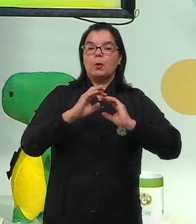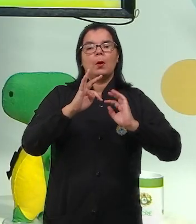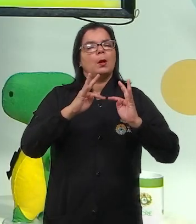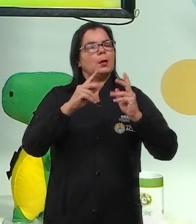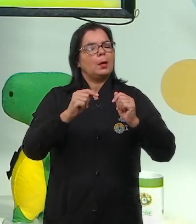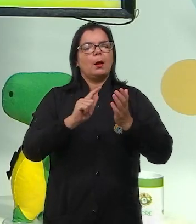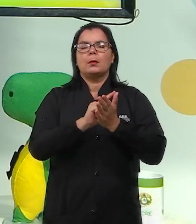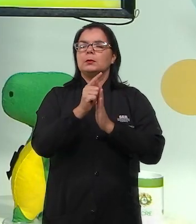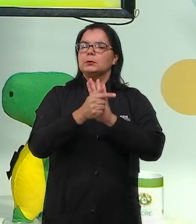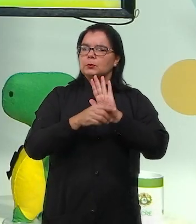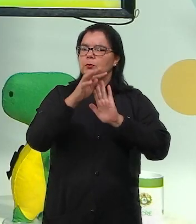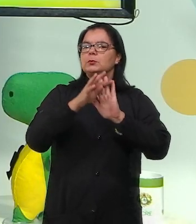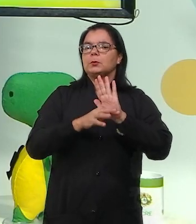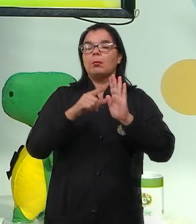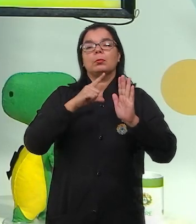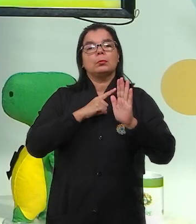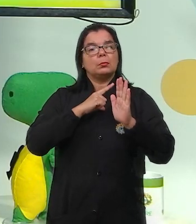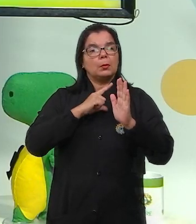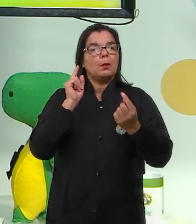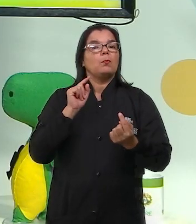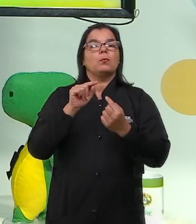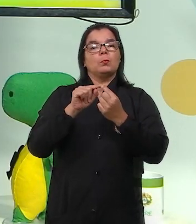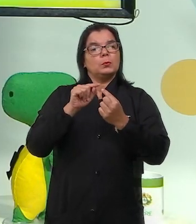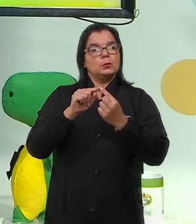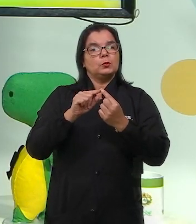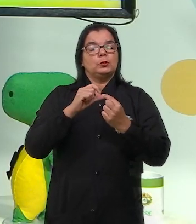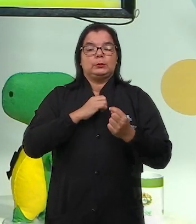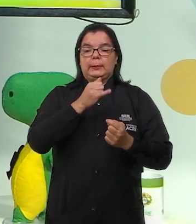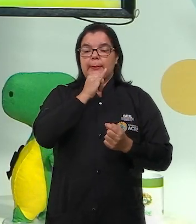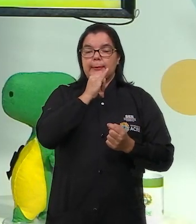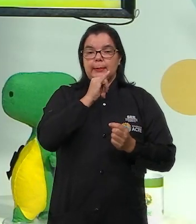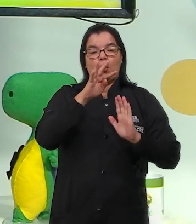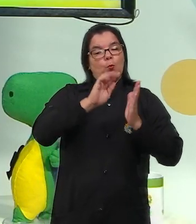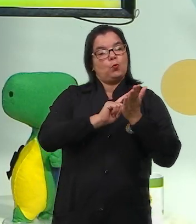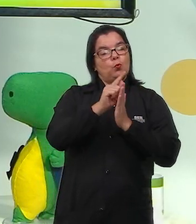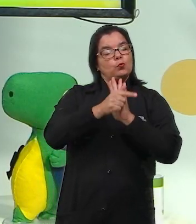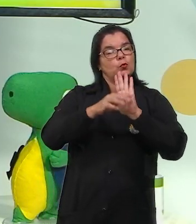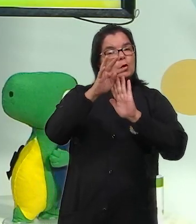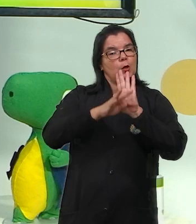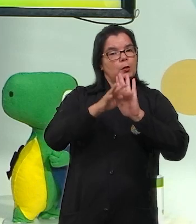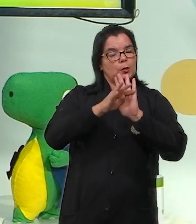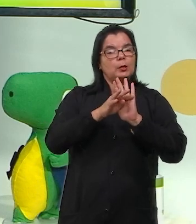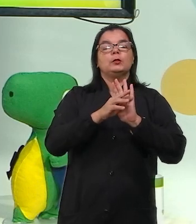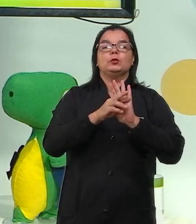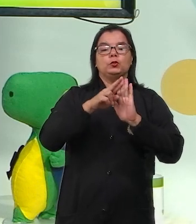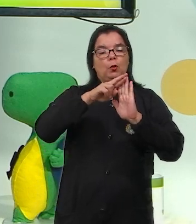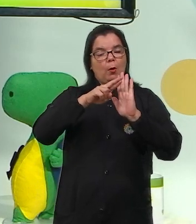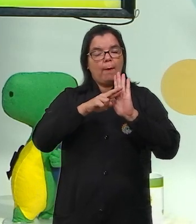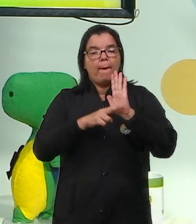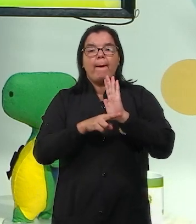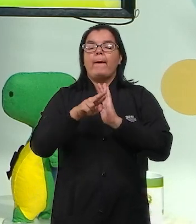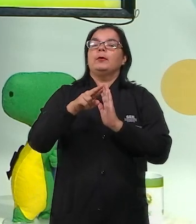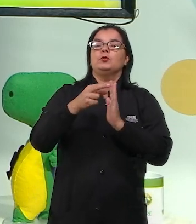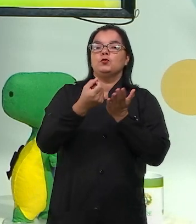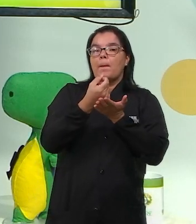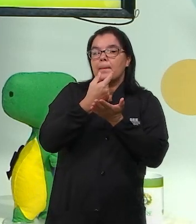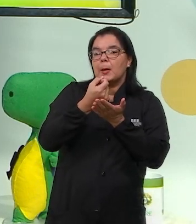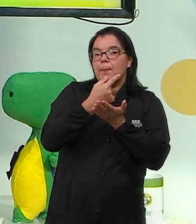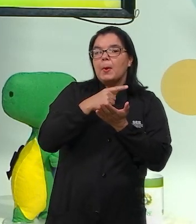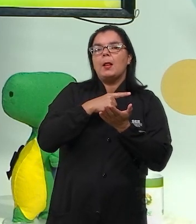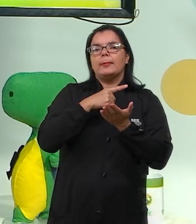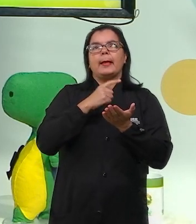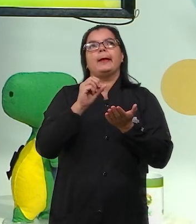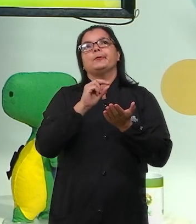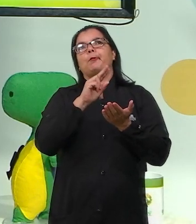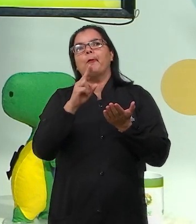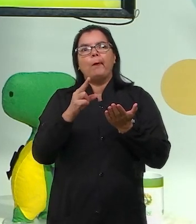tem uma intenção. Se eu estou falando de um gênero textual receita e com a tipologia injuntiva, ele tem uma intenção, que é